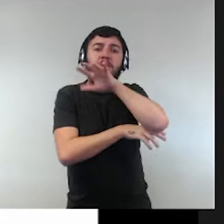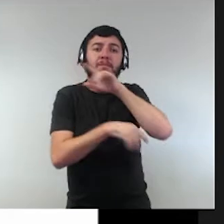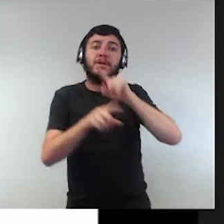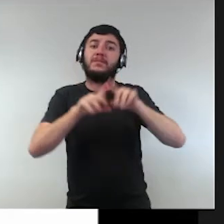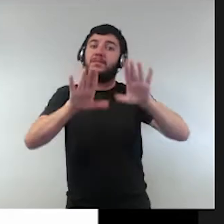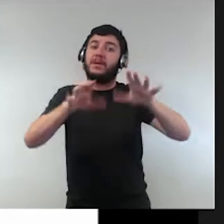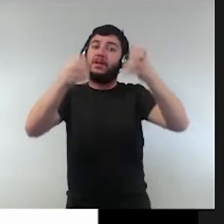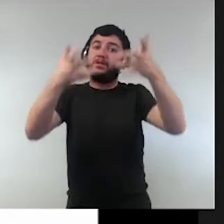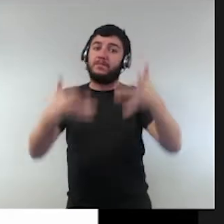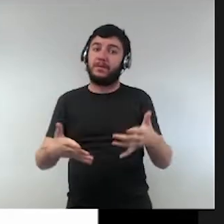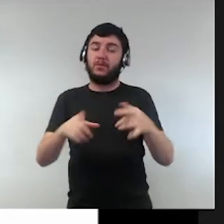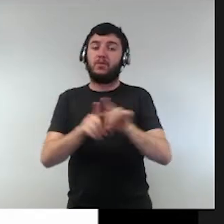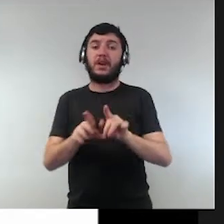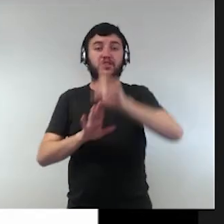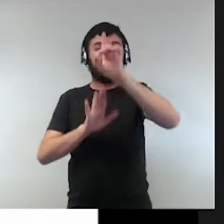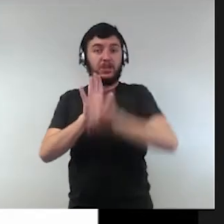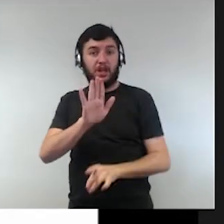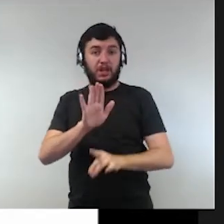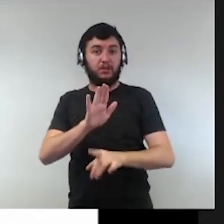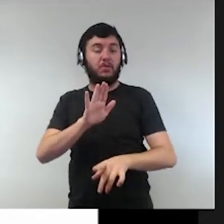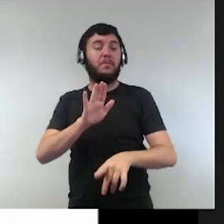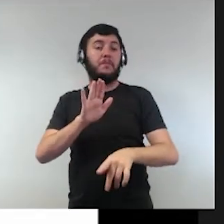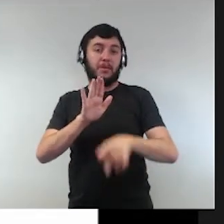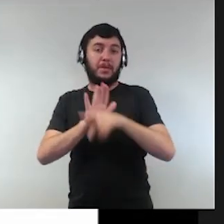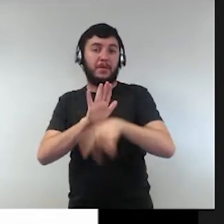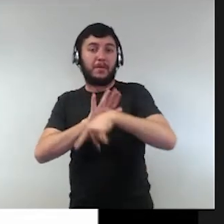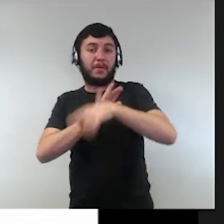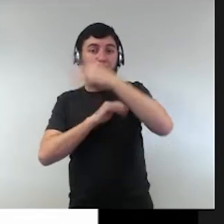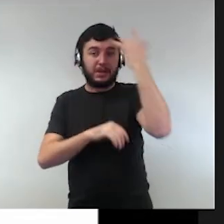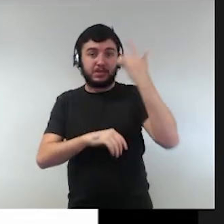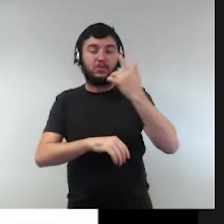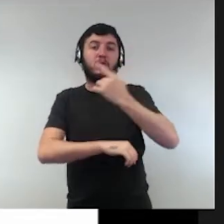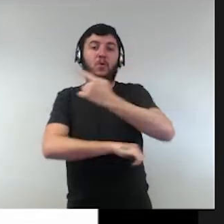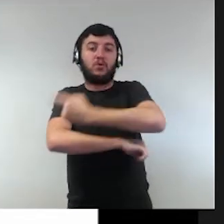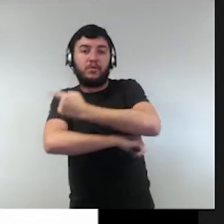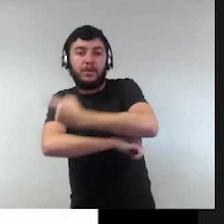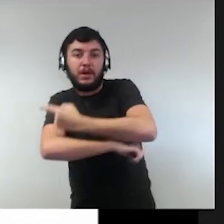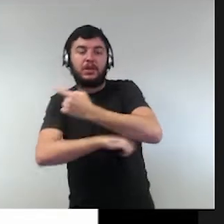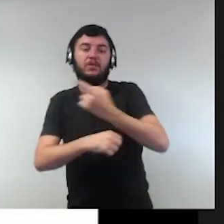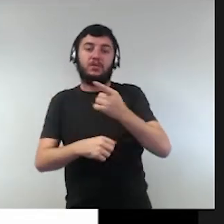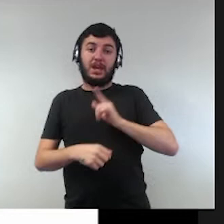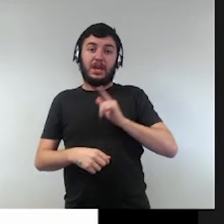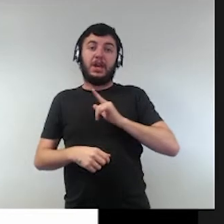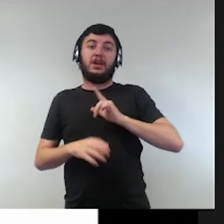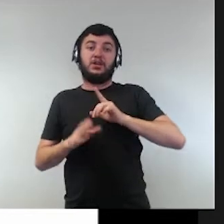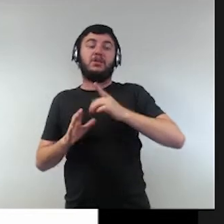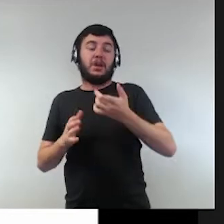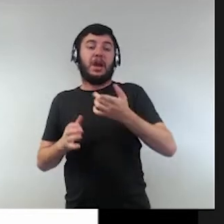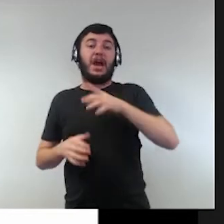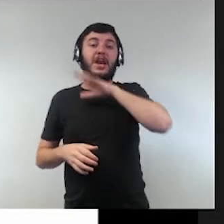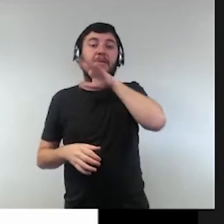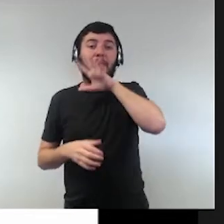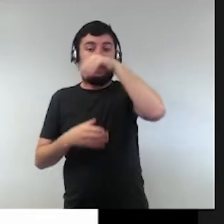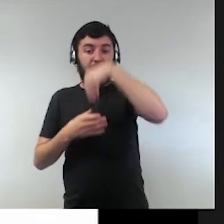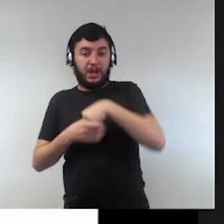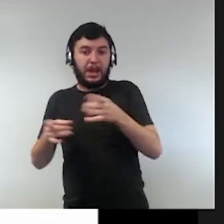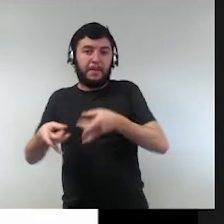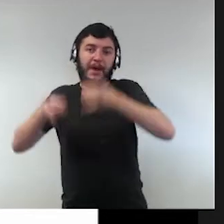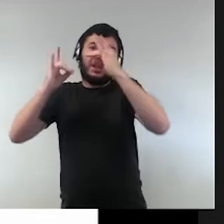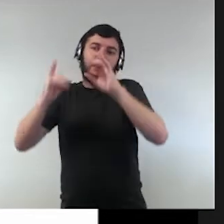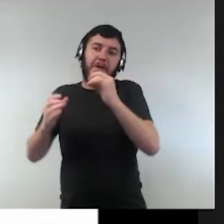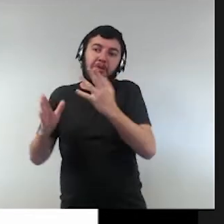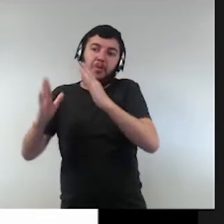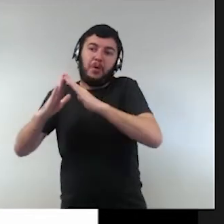condômino ter o seu animal dentro do apartamento, desde que, claro, em condições que não perturbem o direito dos outros. Nós vamos conversar aqui. Então, o